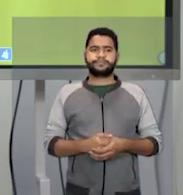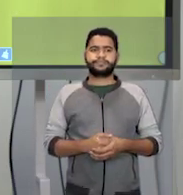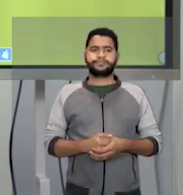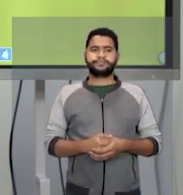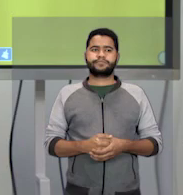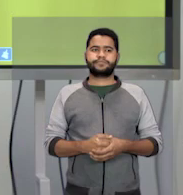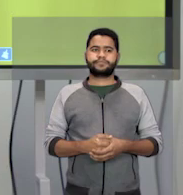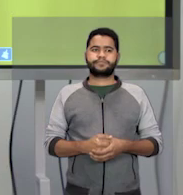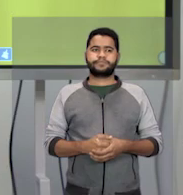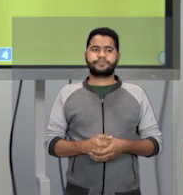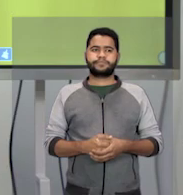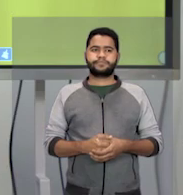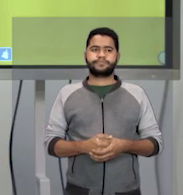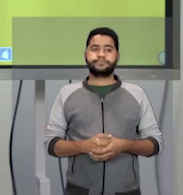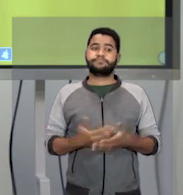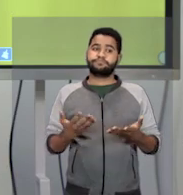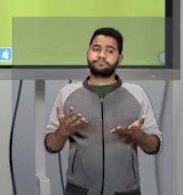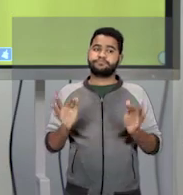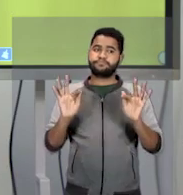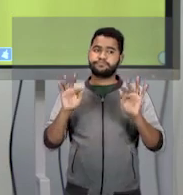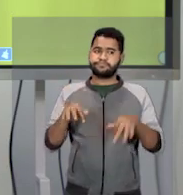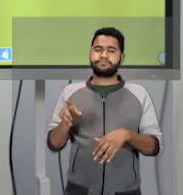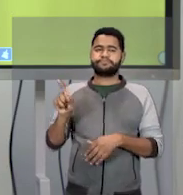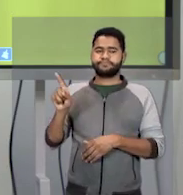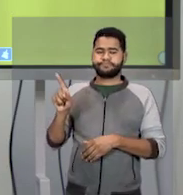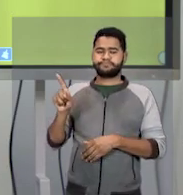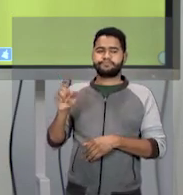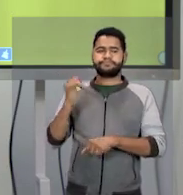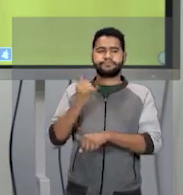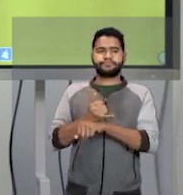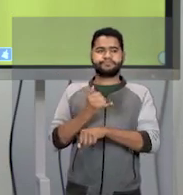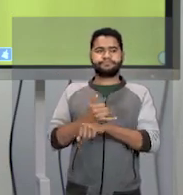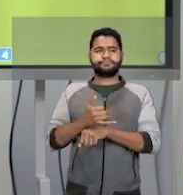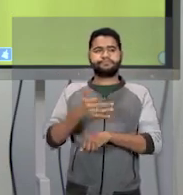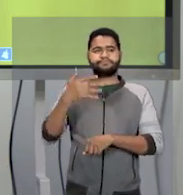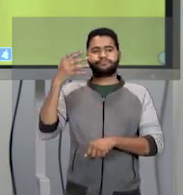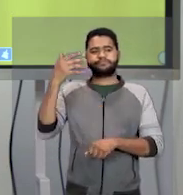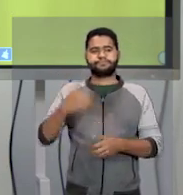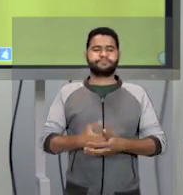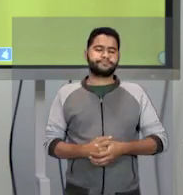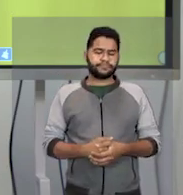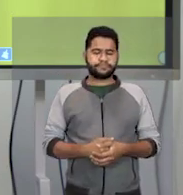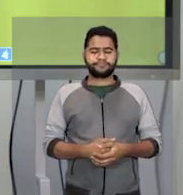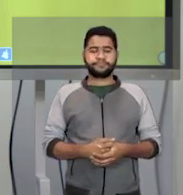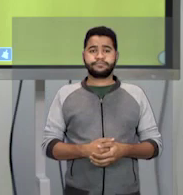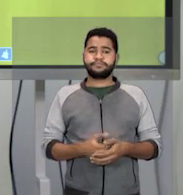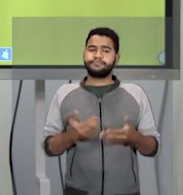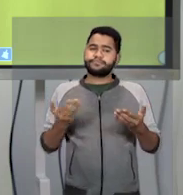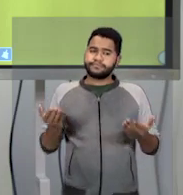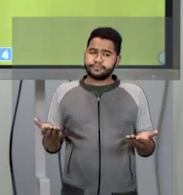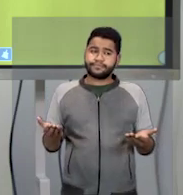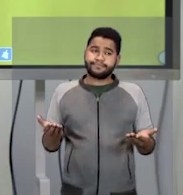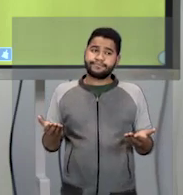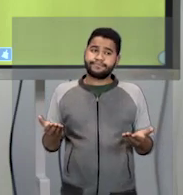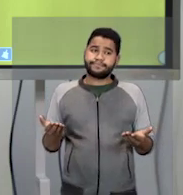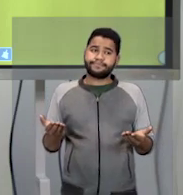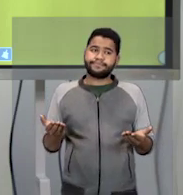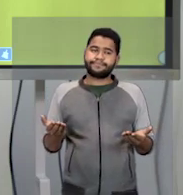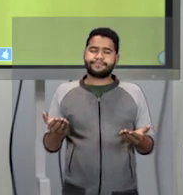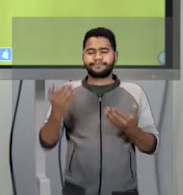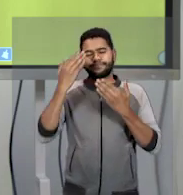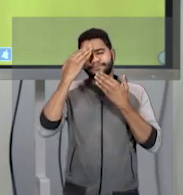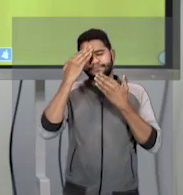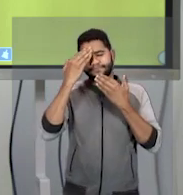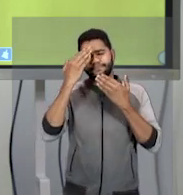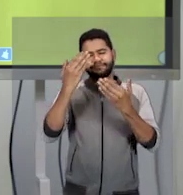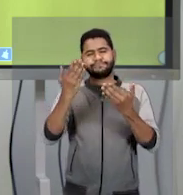A nossa resposta, então, finalizando, foi o alumínio. Então, pessoal, é isso. Eu